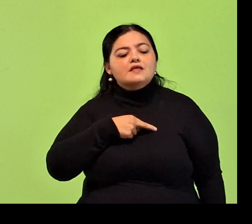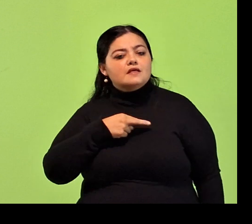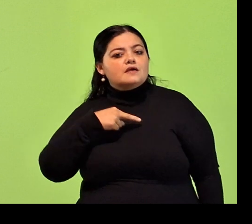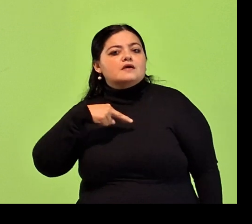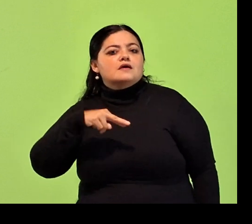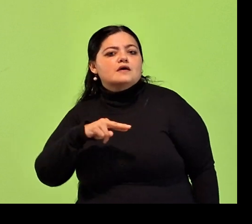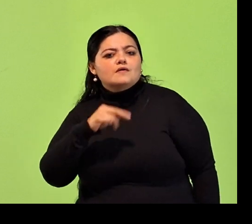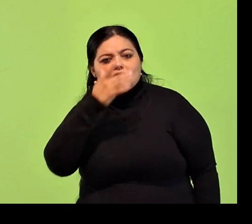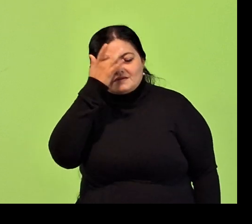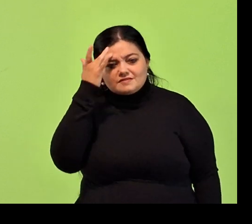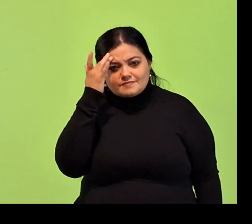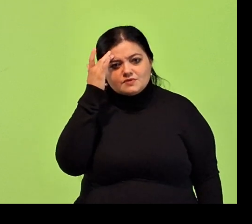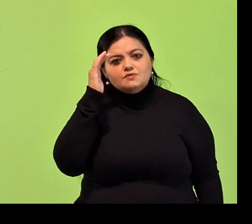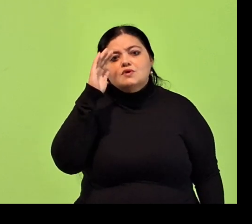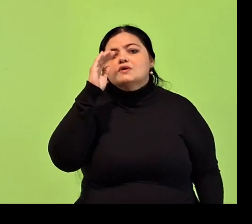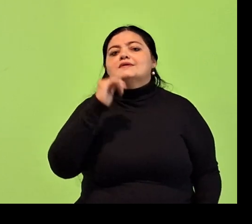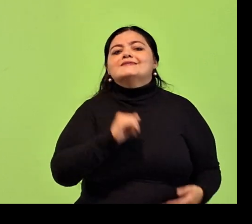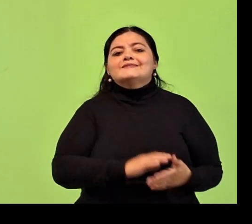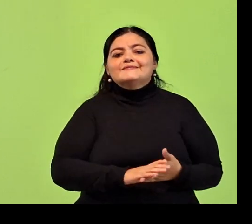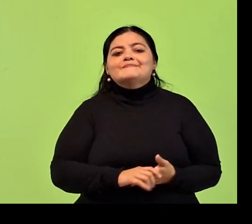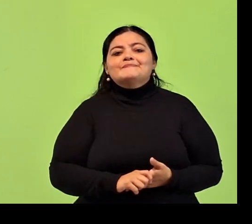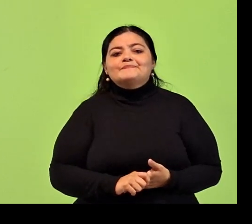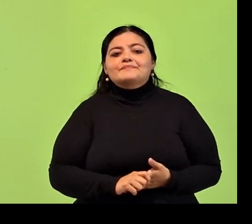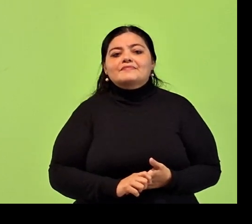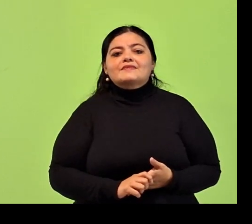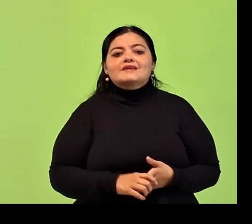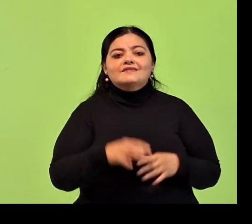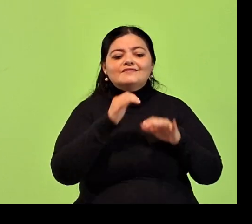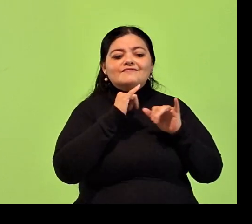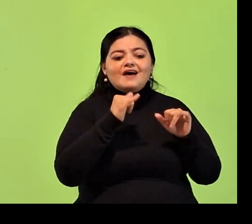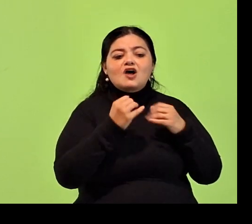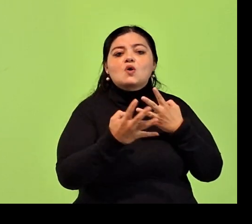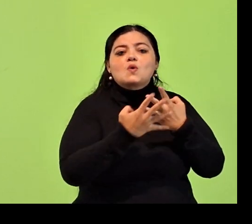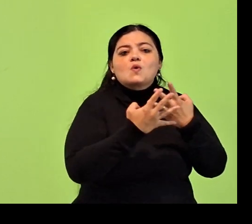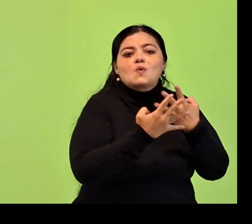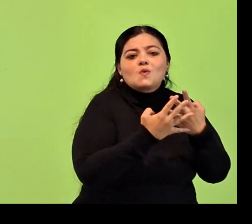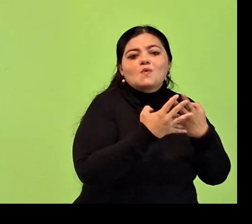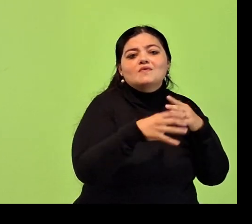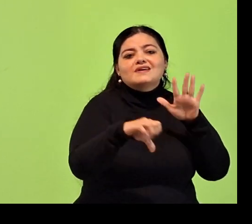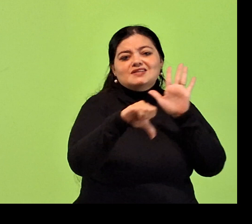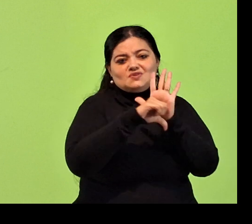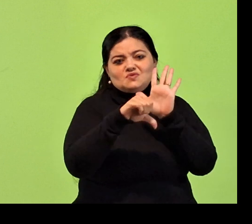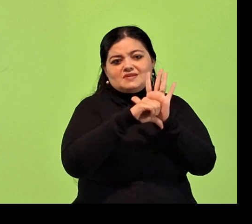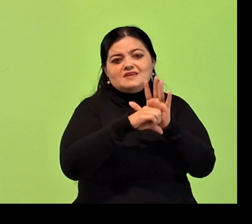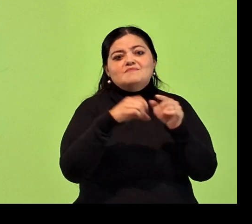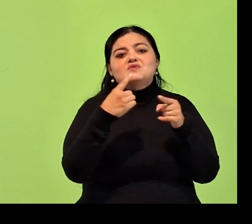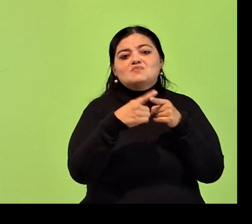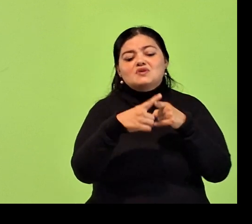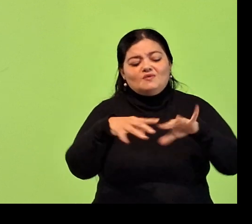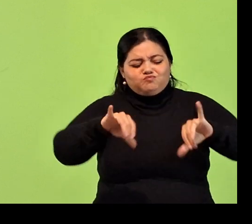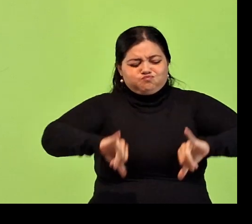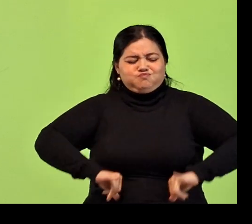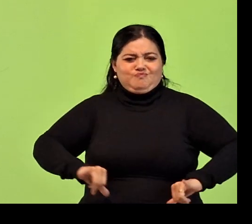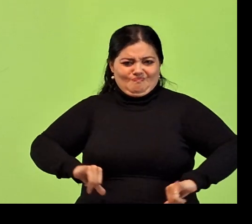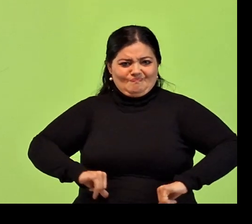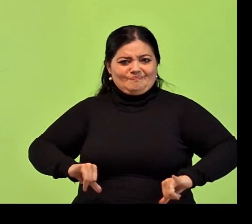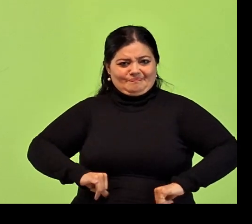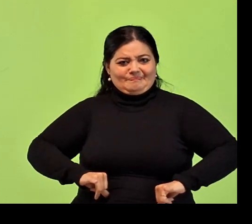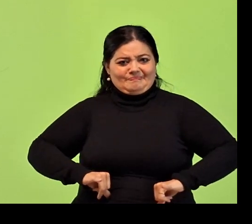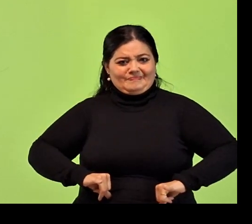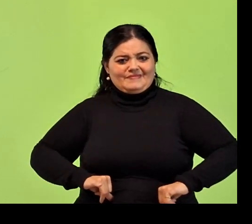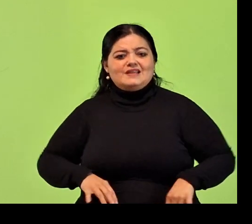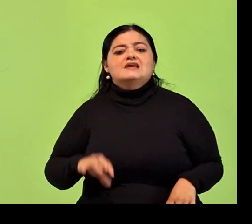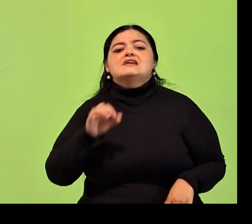é que essas pessoas confessaram esse crime sob forte tortura. As gravações e os horários nos quais as pessoas foram